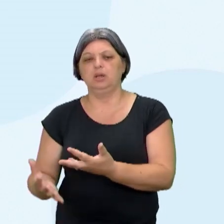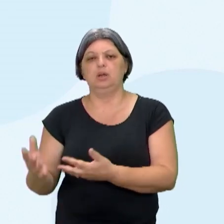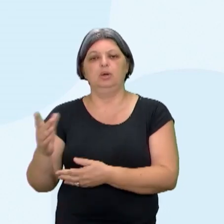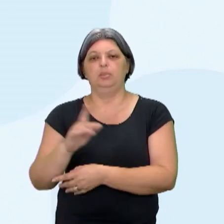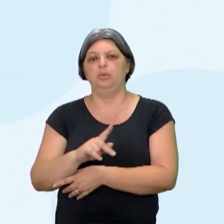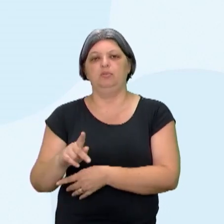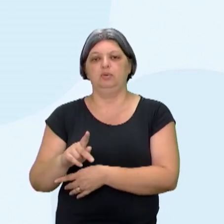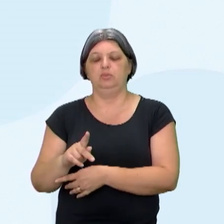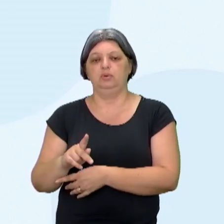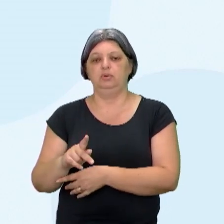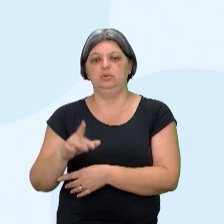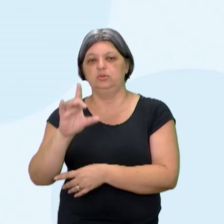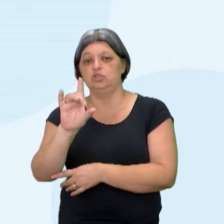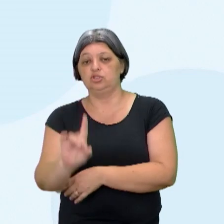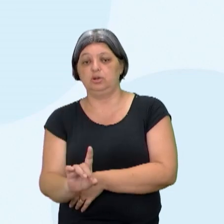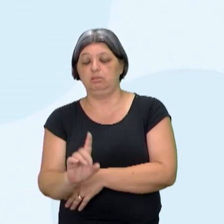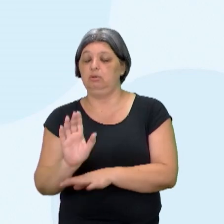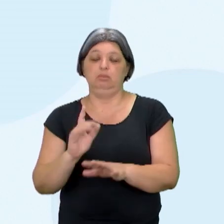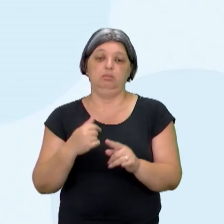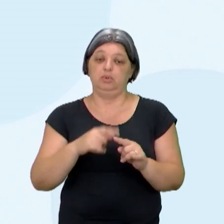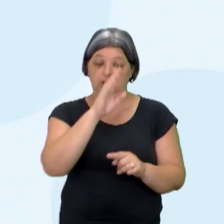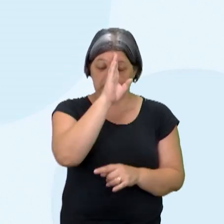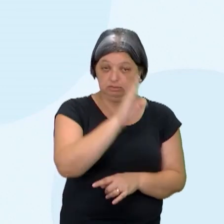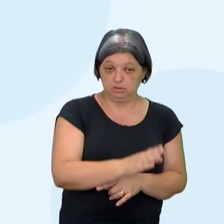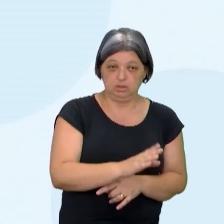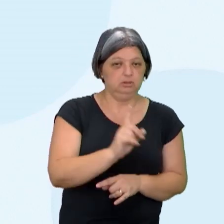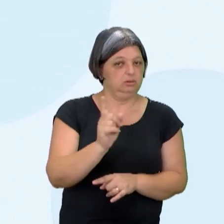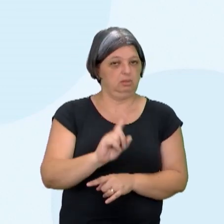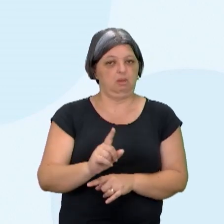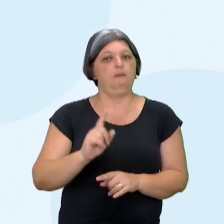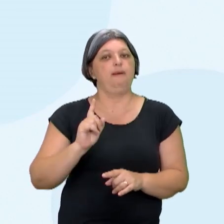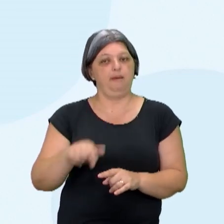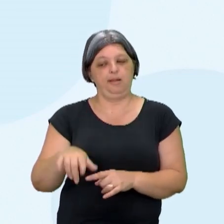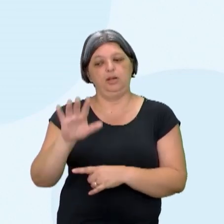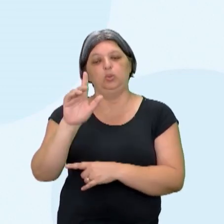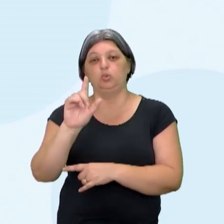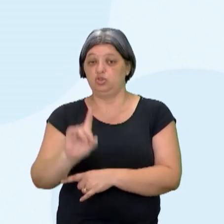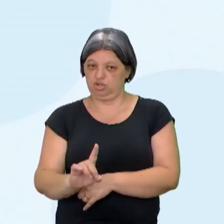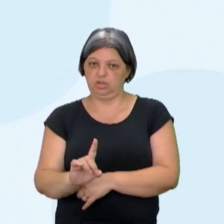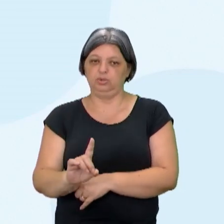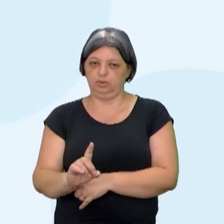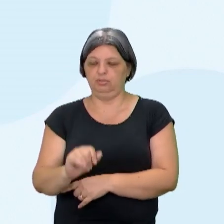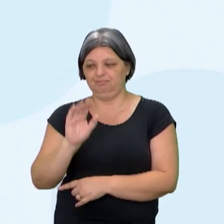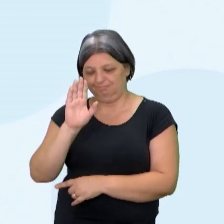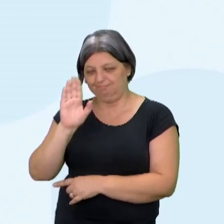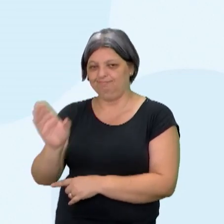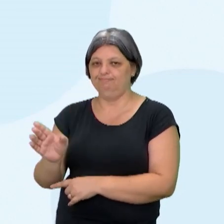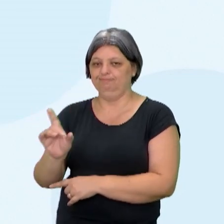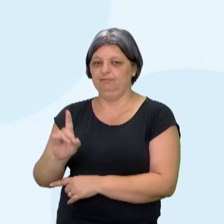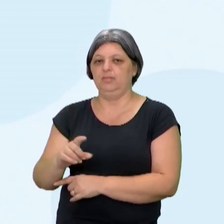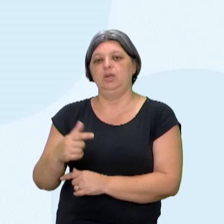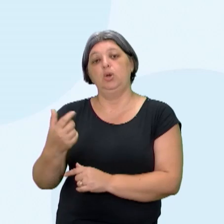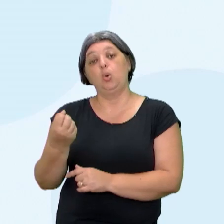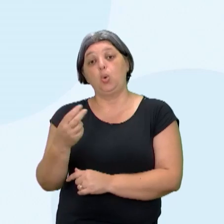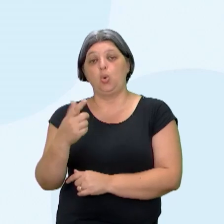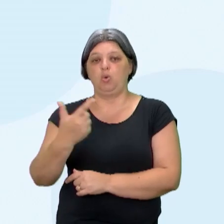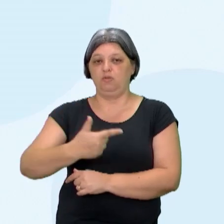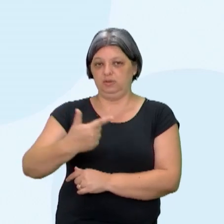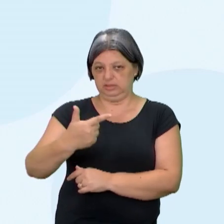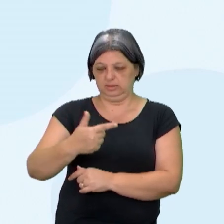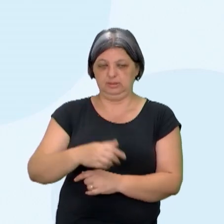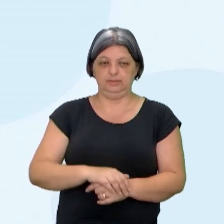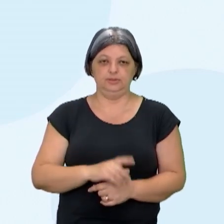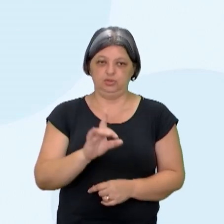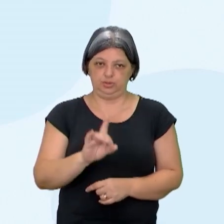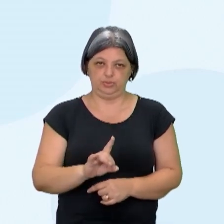professor? Porque, nesse caso, quem cuida dos clubes juvenis é o diretor. Então, ele vai direto para o diretor e o vice. E o próximo